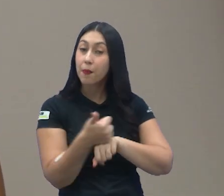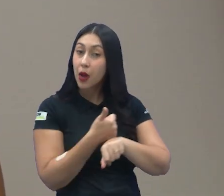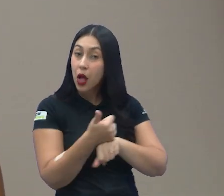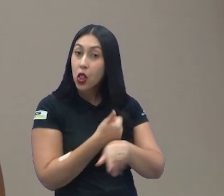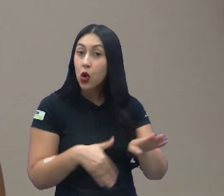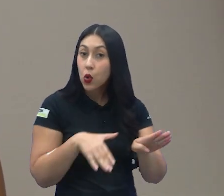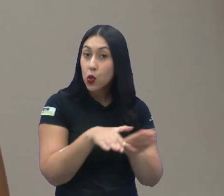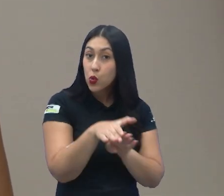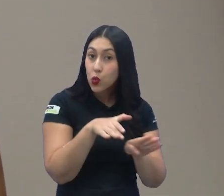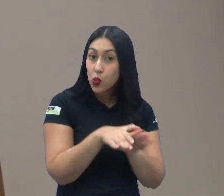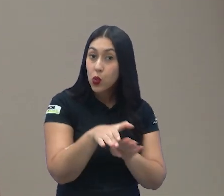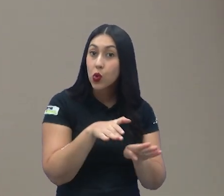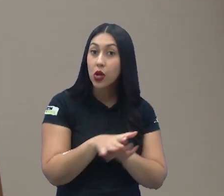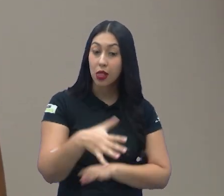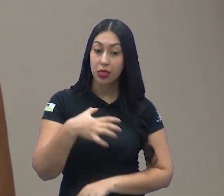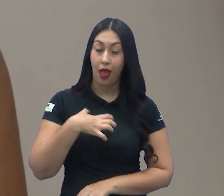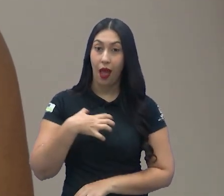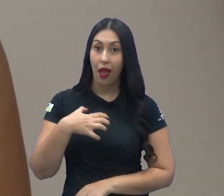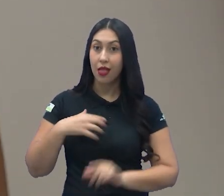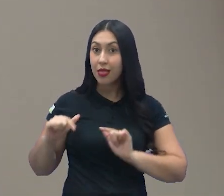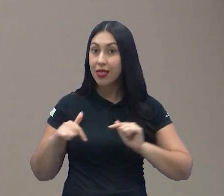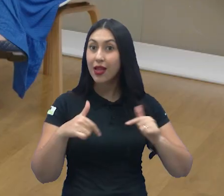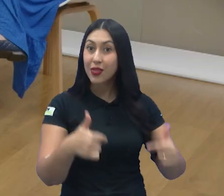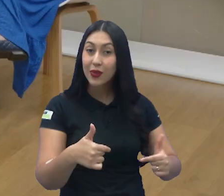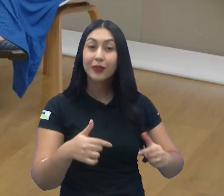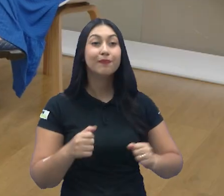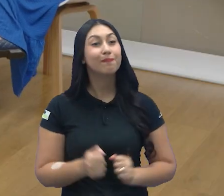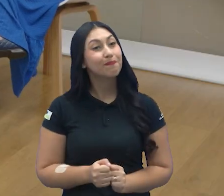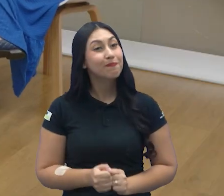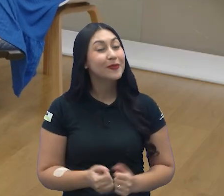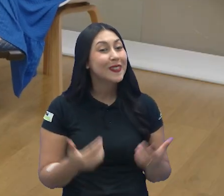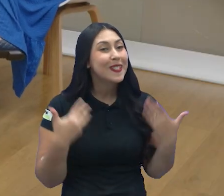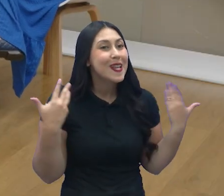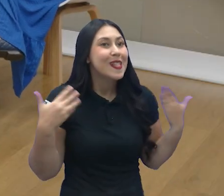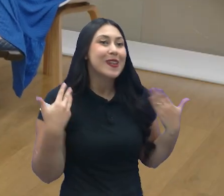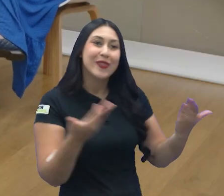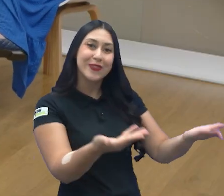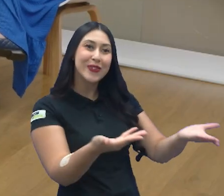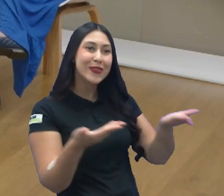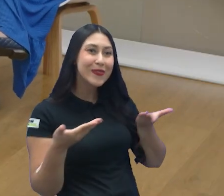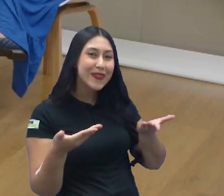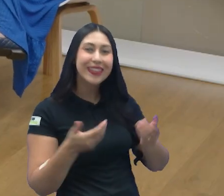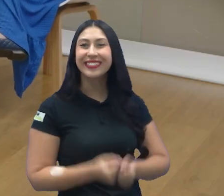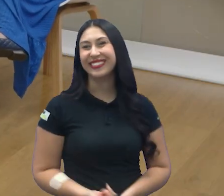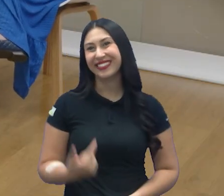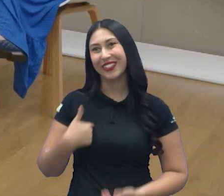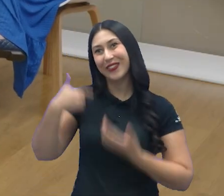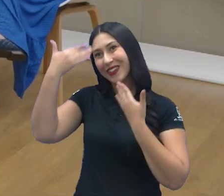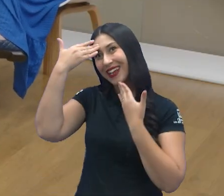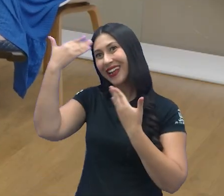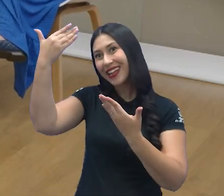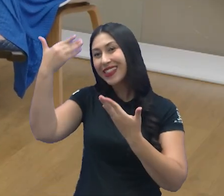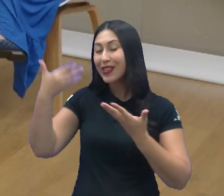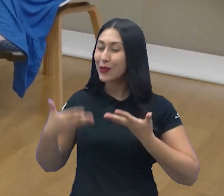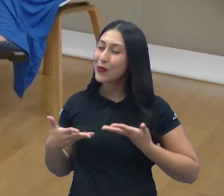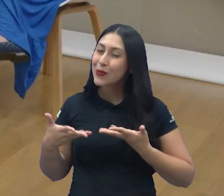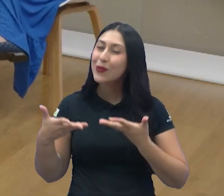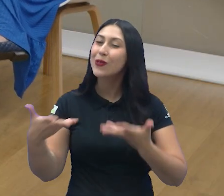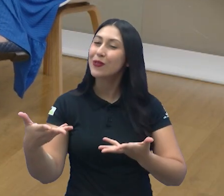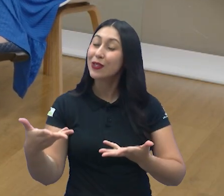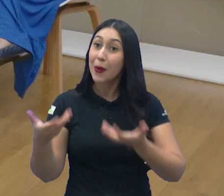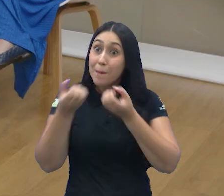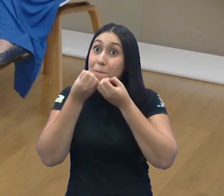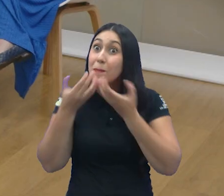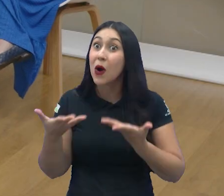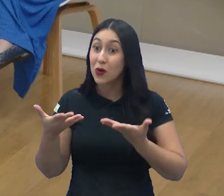e psicopedagoga. Delcimar, que alegria te receber aqui. Eu que agradeço o convite, Gisele. E muito bom falar sobre